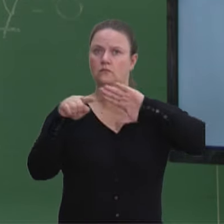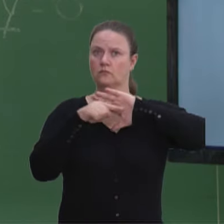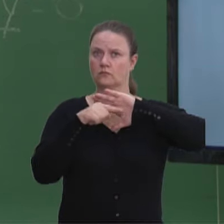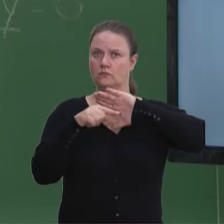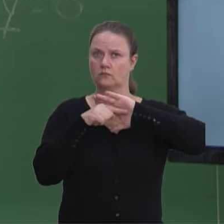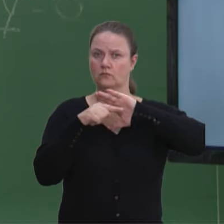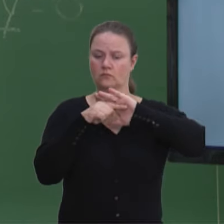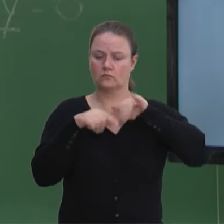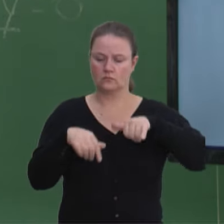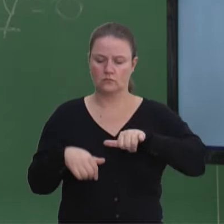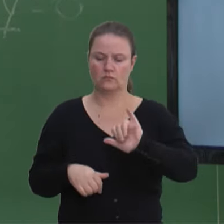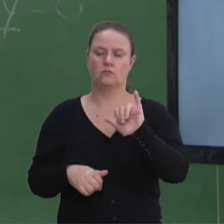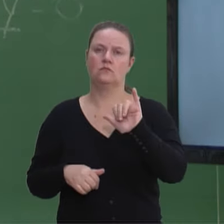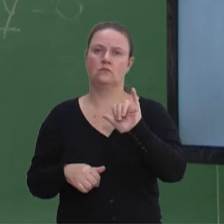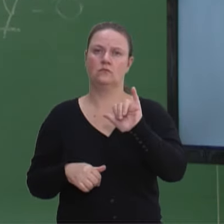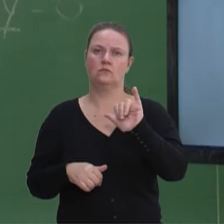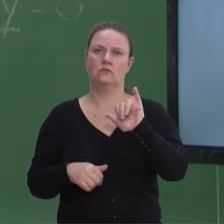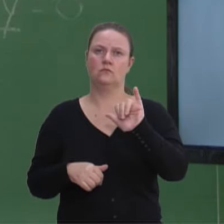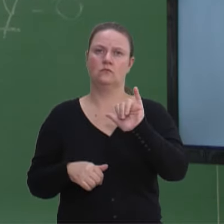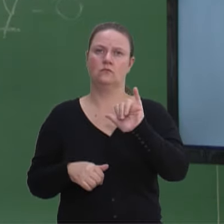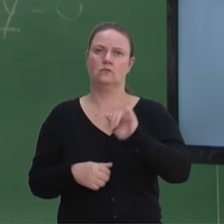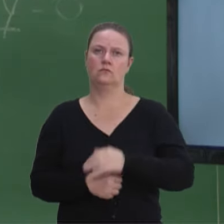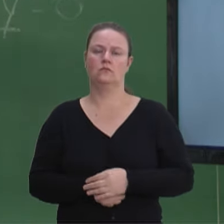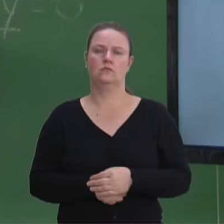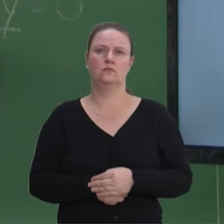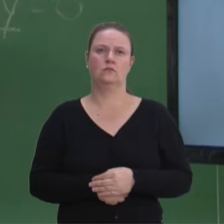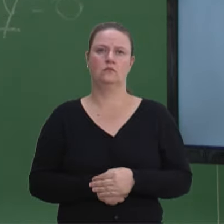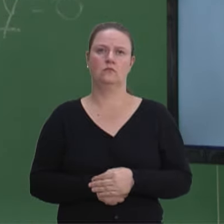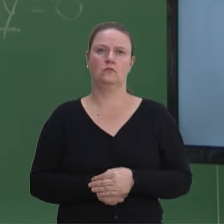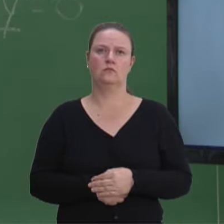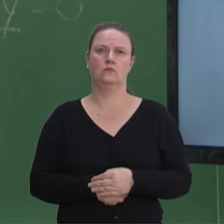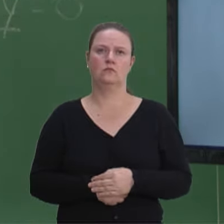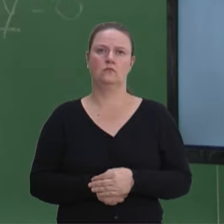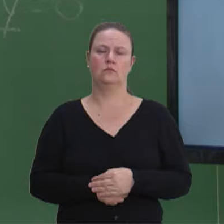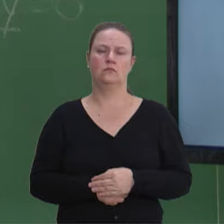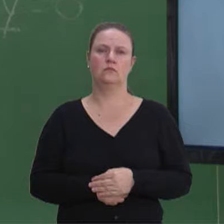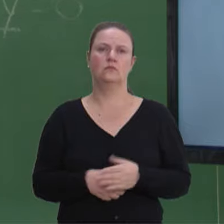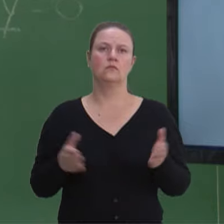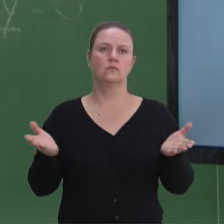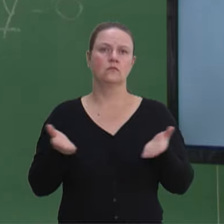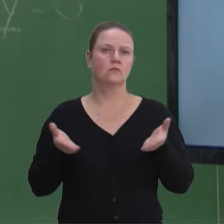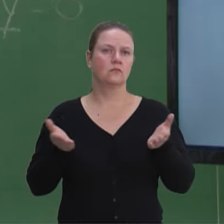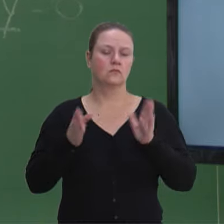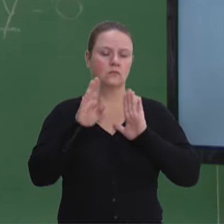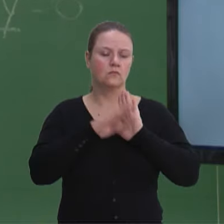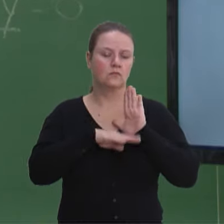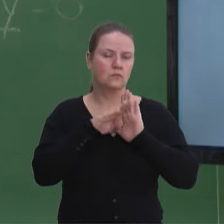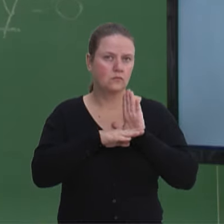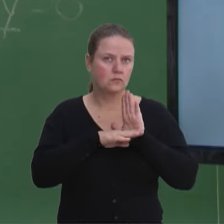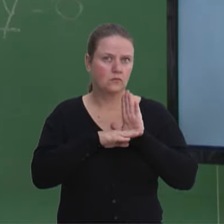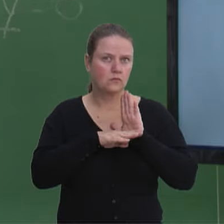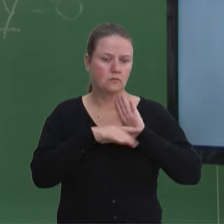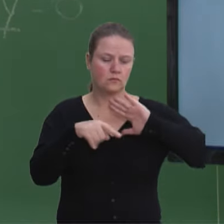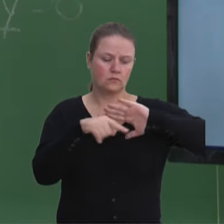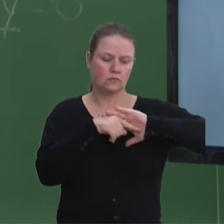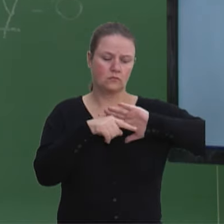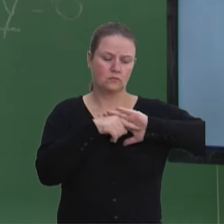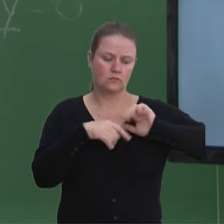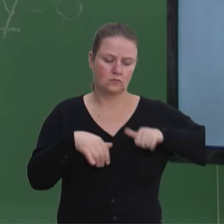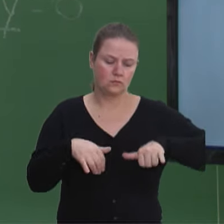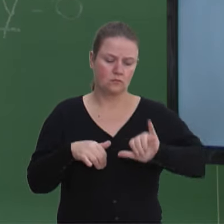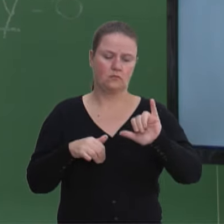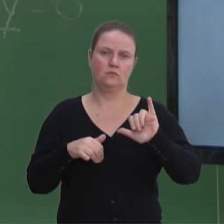Menos y, né? Tem um y positivo, vou subtrair 2y, vou ficar com menos y.